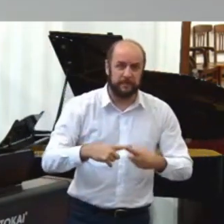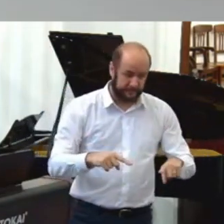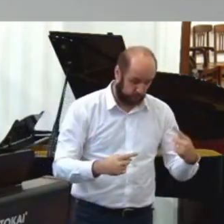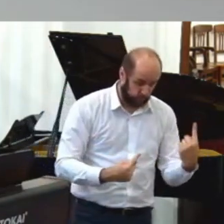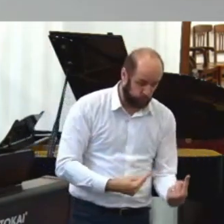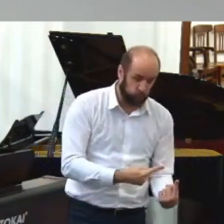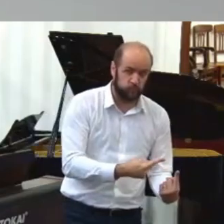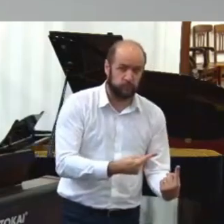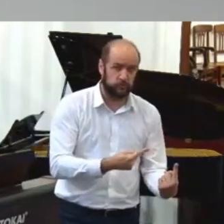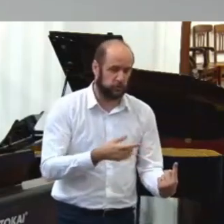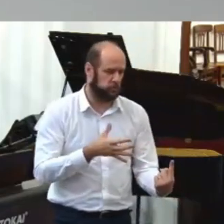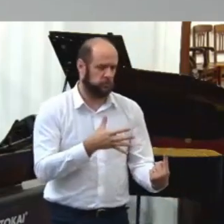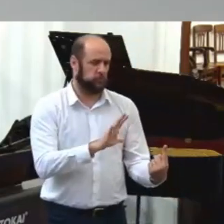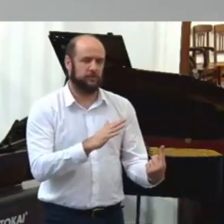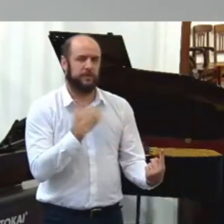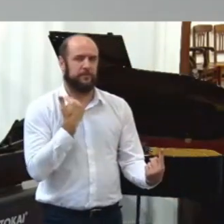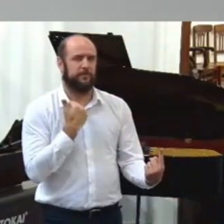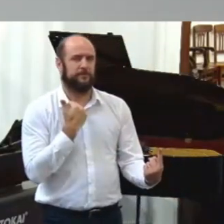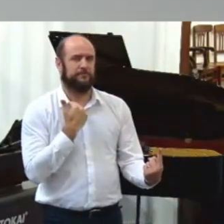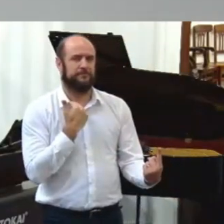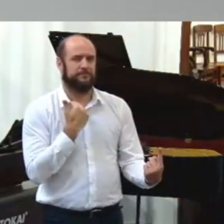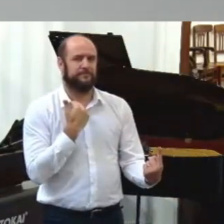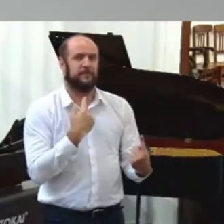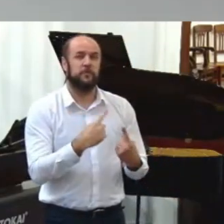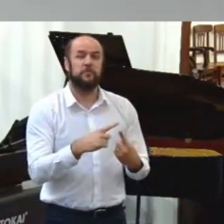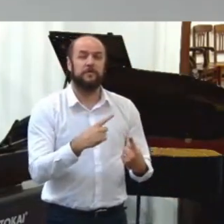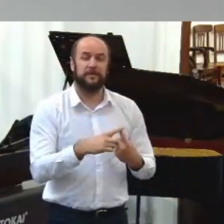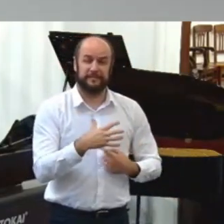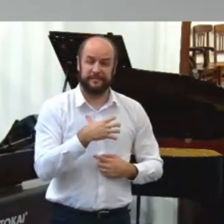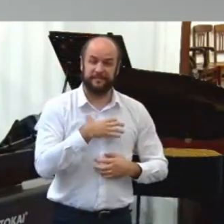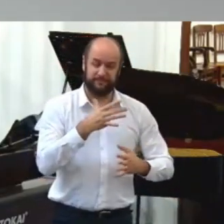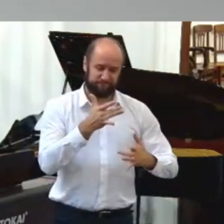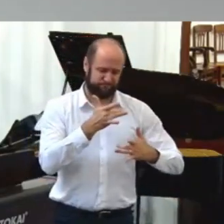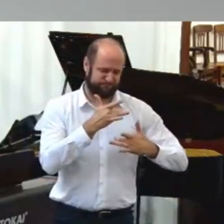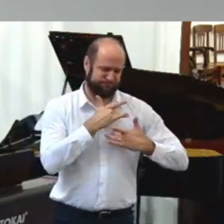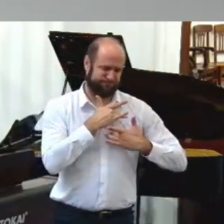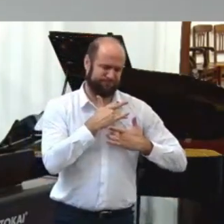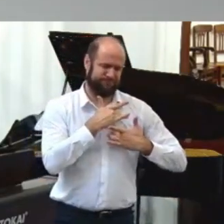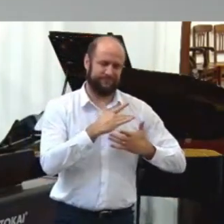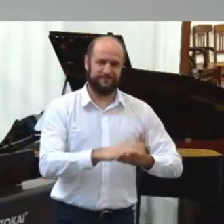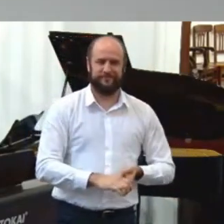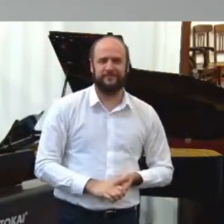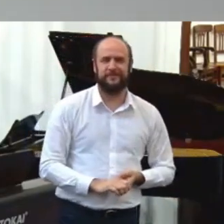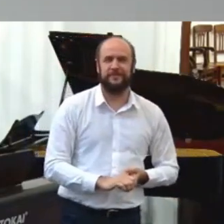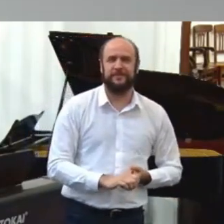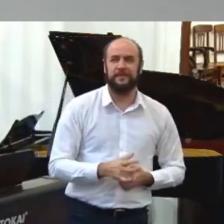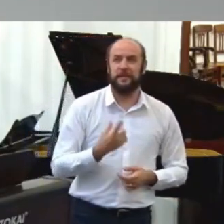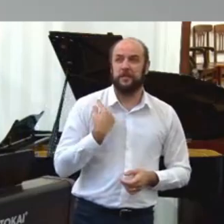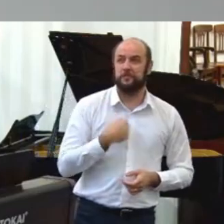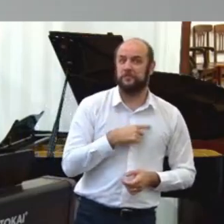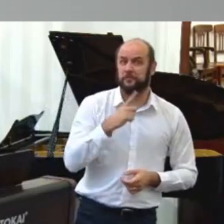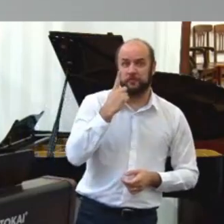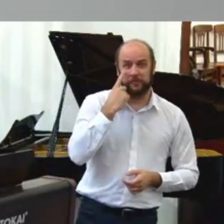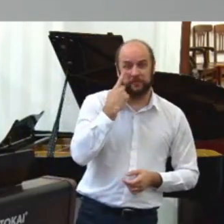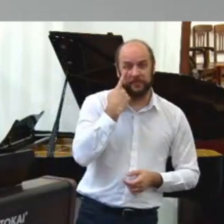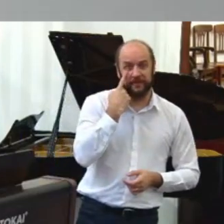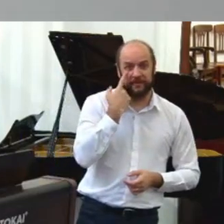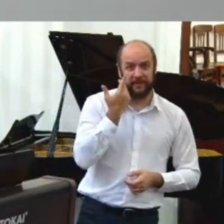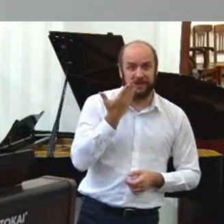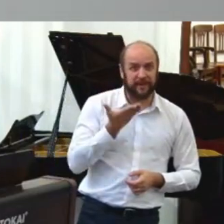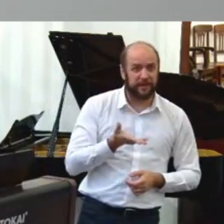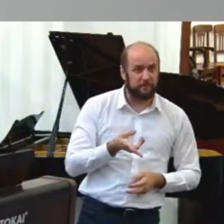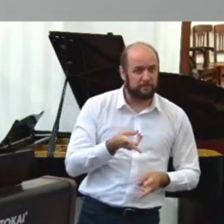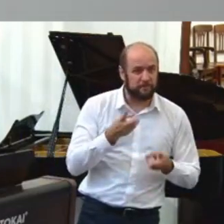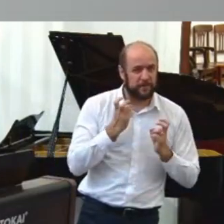quis a morte. Porque Deus colocou compaixão no coração dessa mulher. É o que nós vemos aqui,